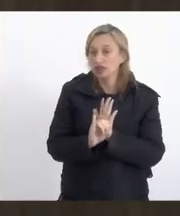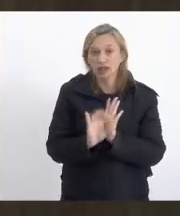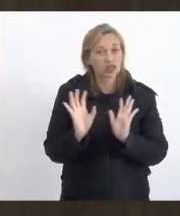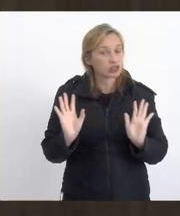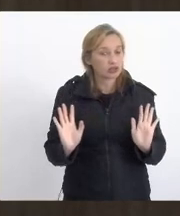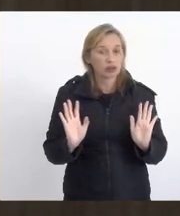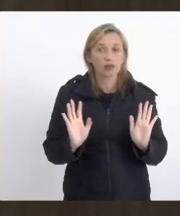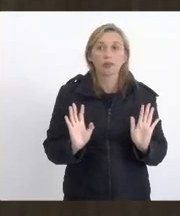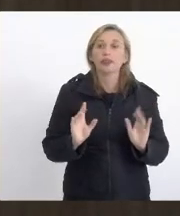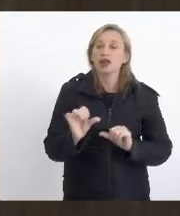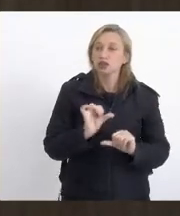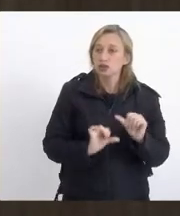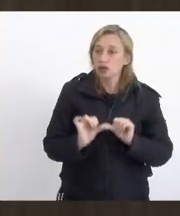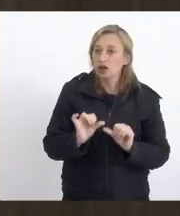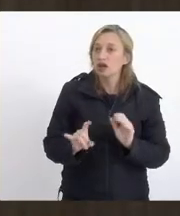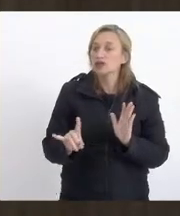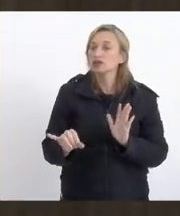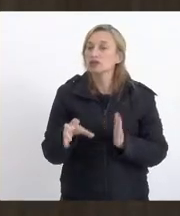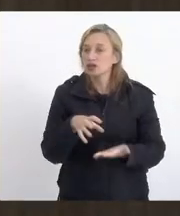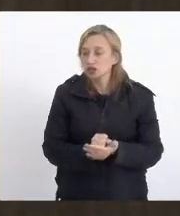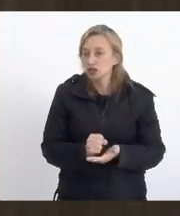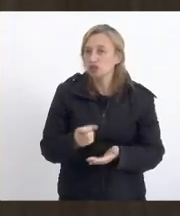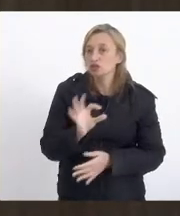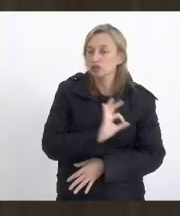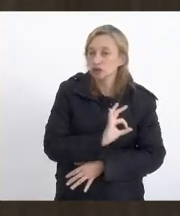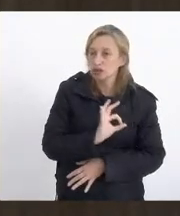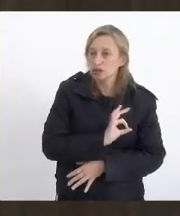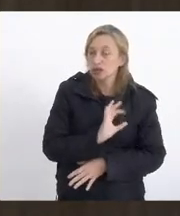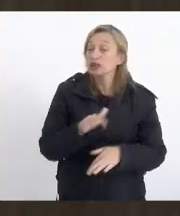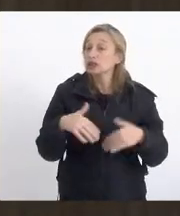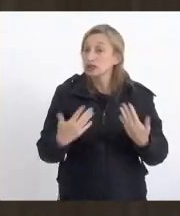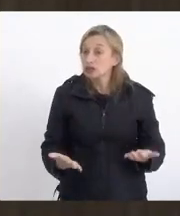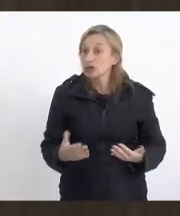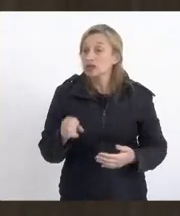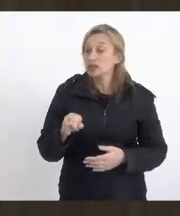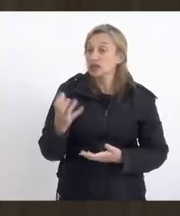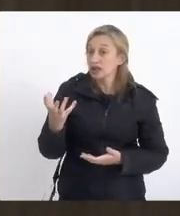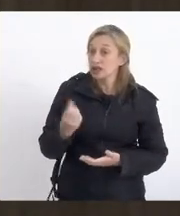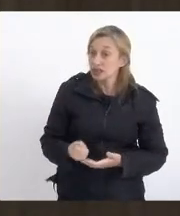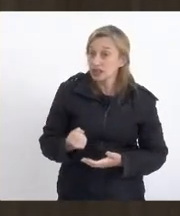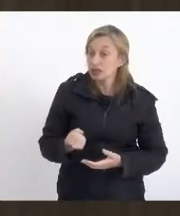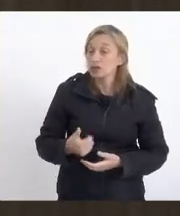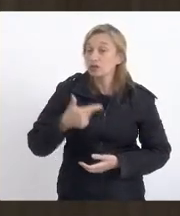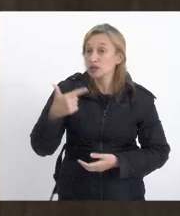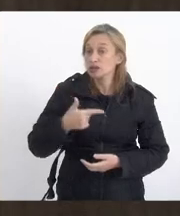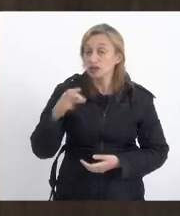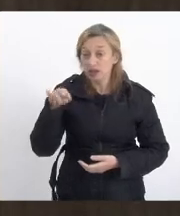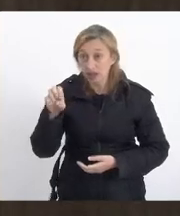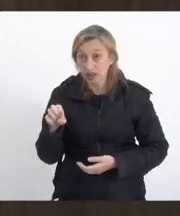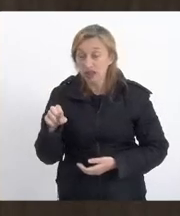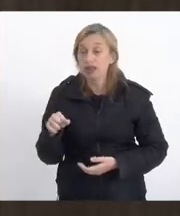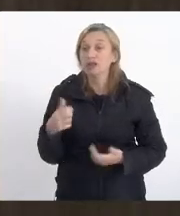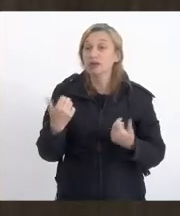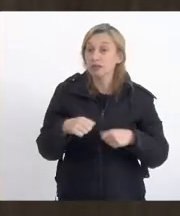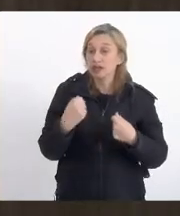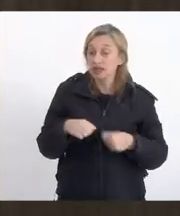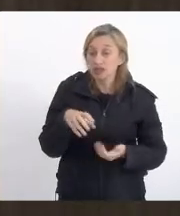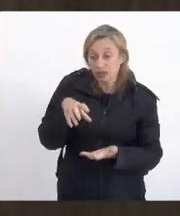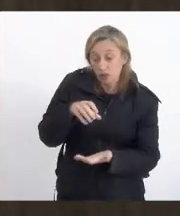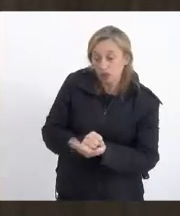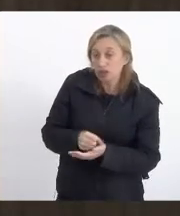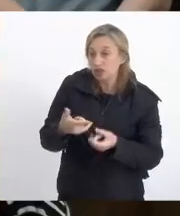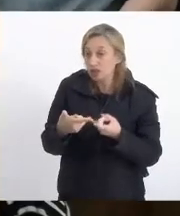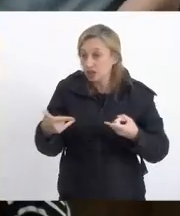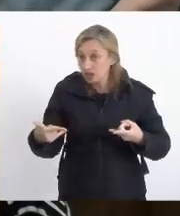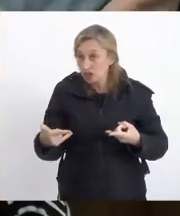identidade, é trocar nos registros do policial. Então, se ele recebe como segundo-tenente, ele tem que ter no